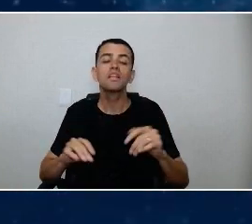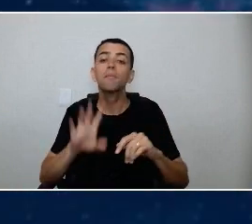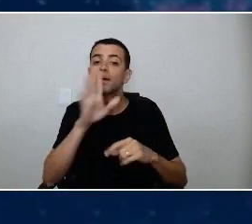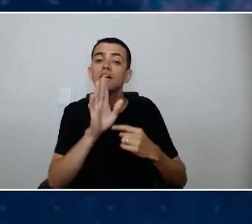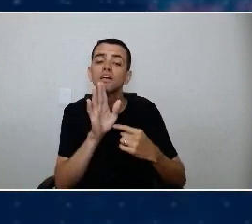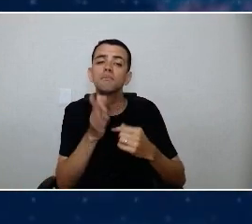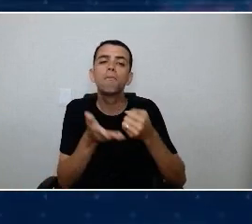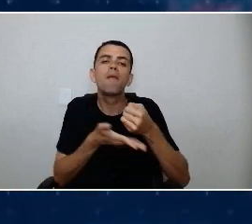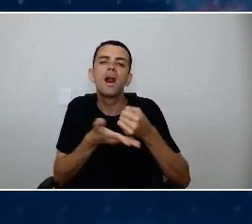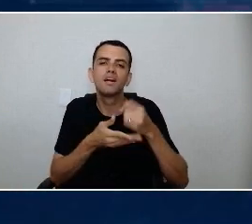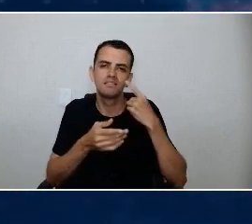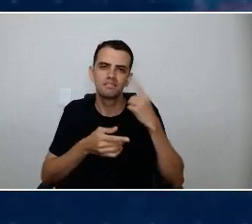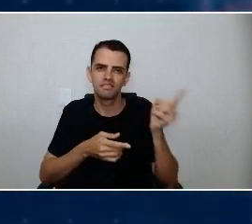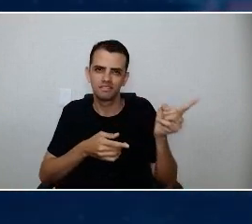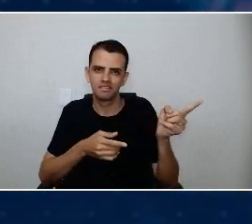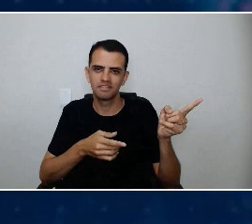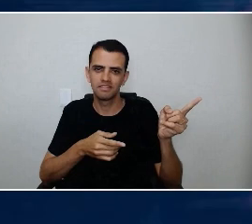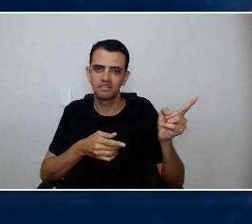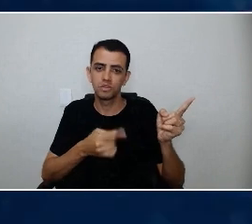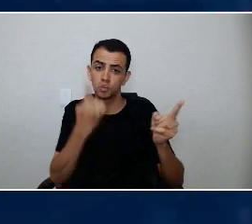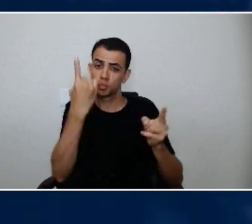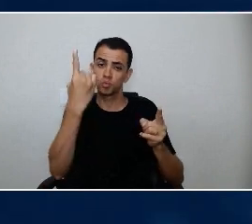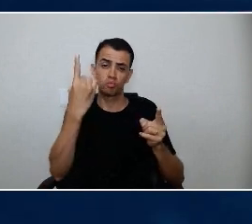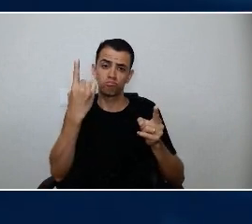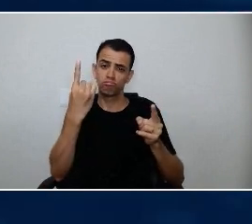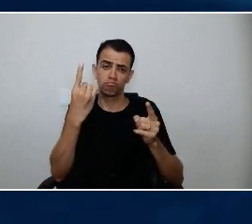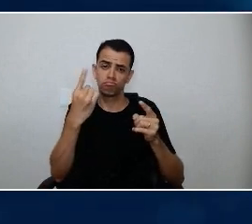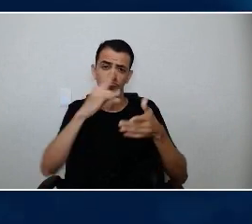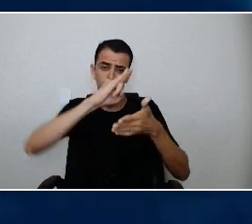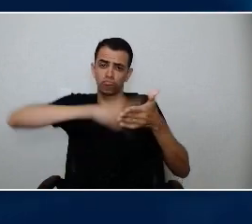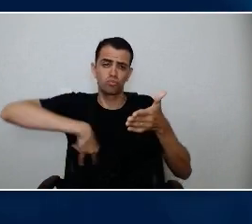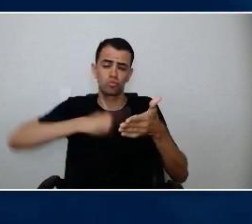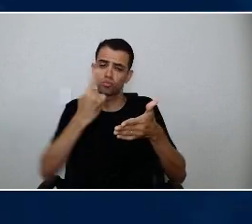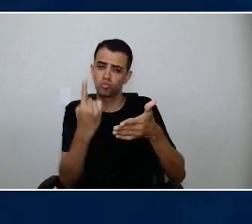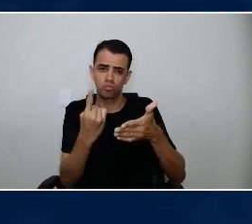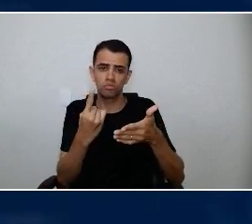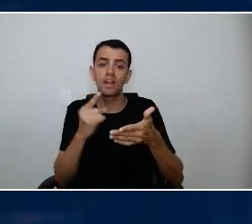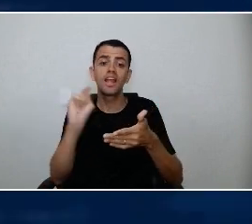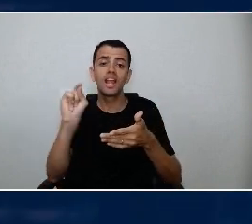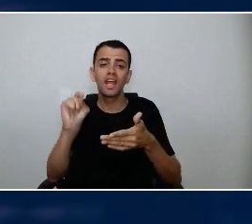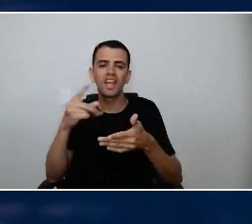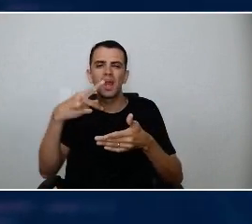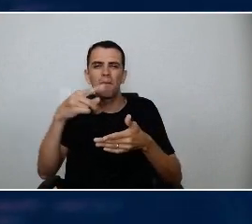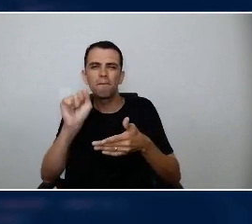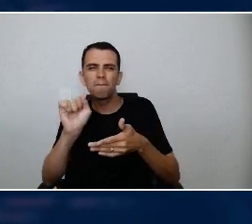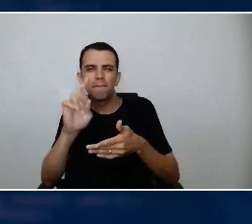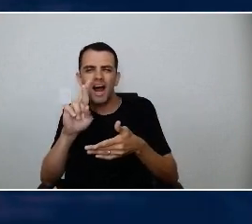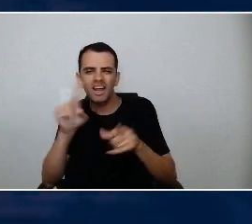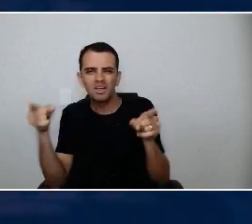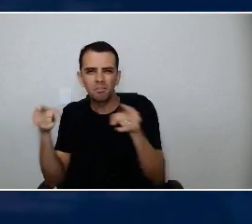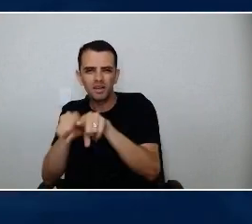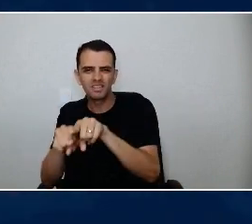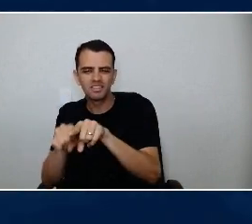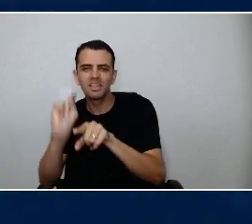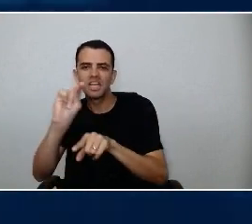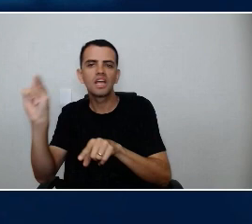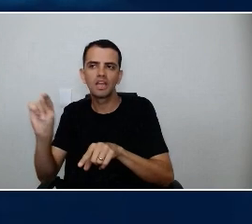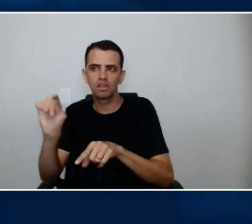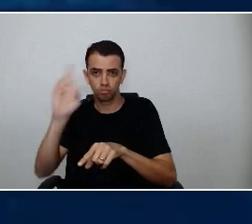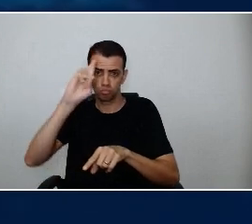documento apenas você sabe quem que é o participante Quem que é o comprador participante no caso é afiliado com produtor né o dono do